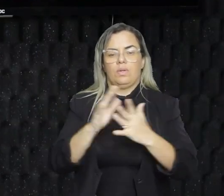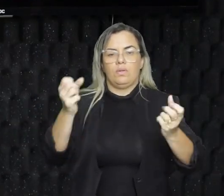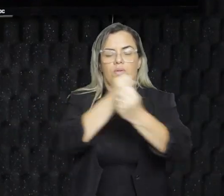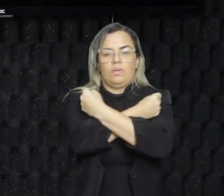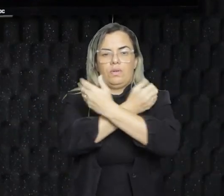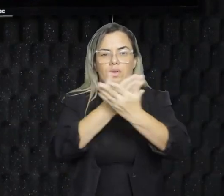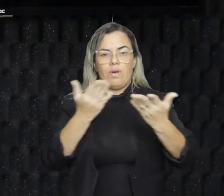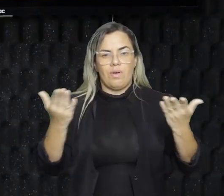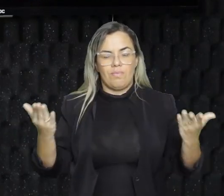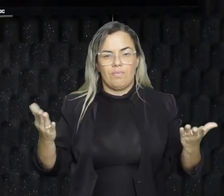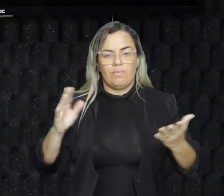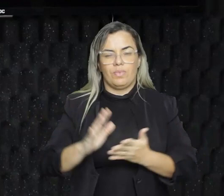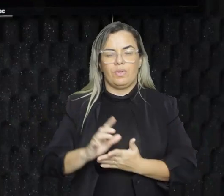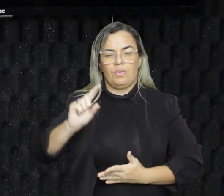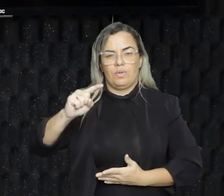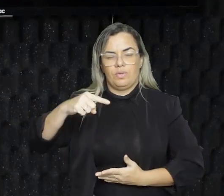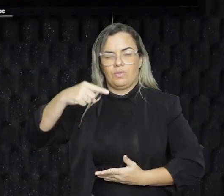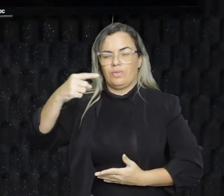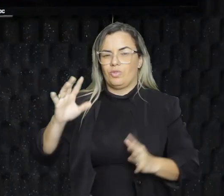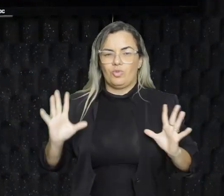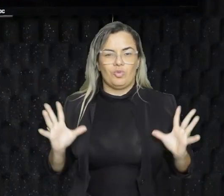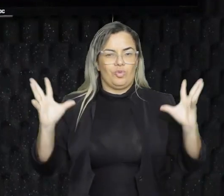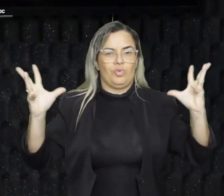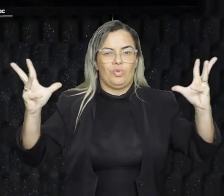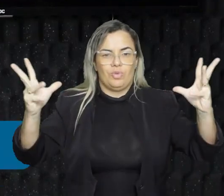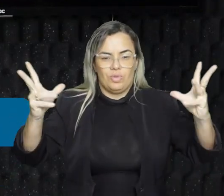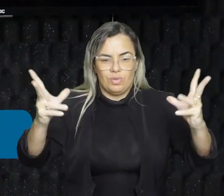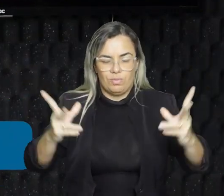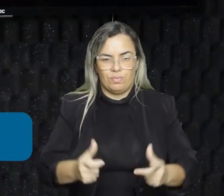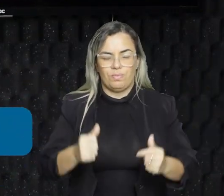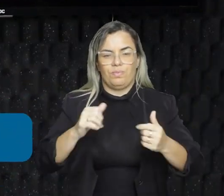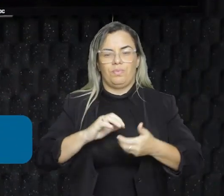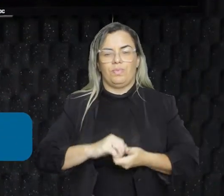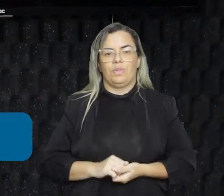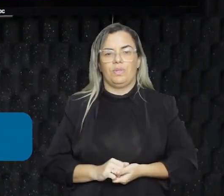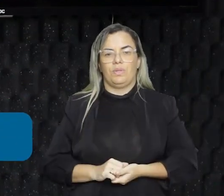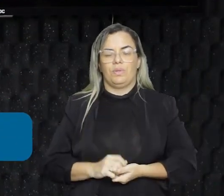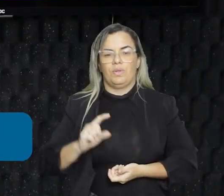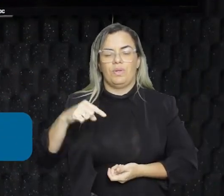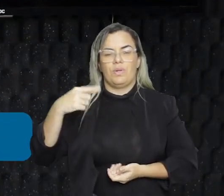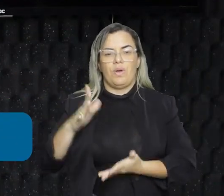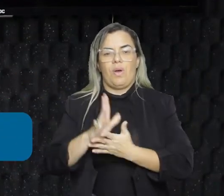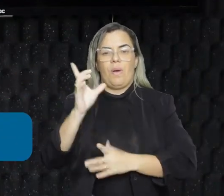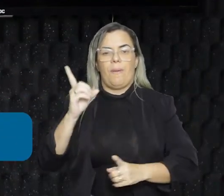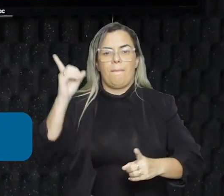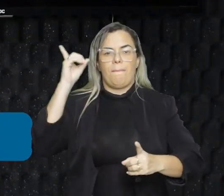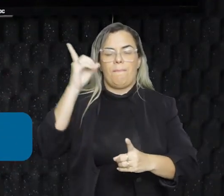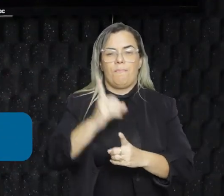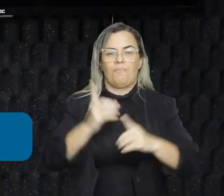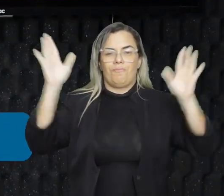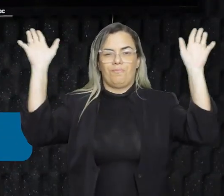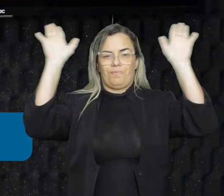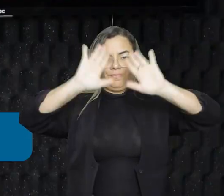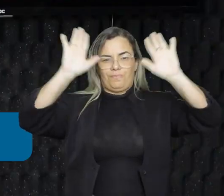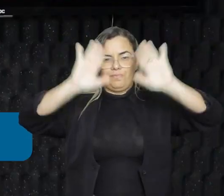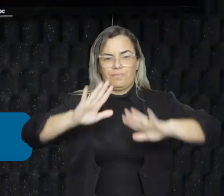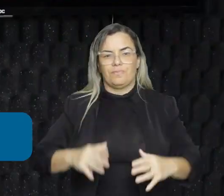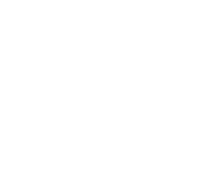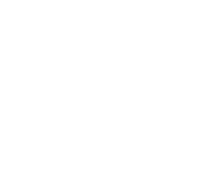grande abraço para todos vocês, e até nosso próximo encontro. Valeu!